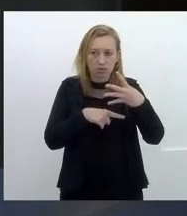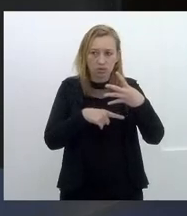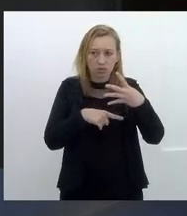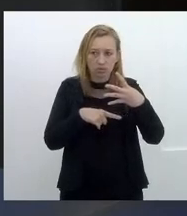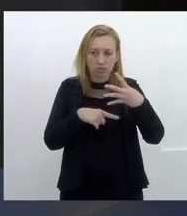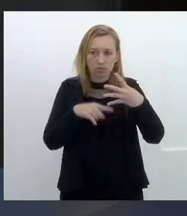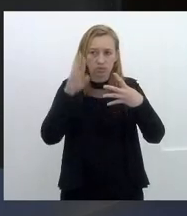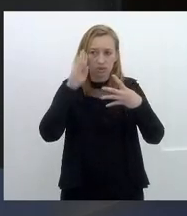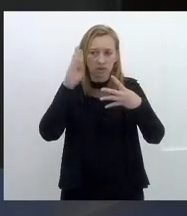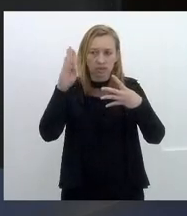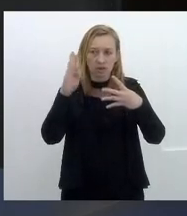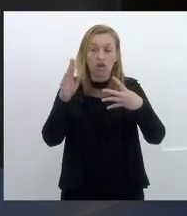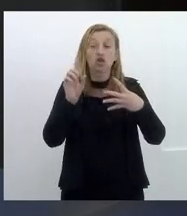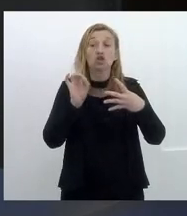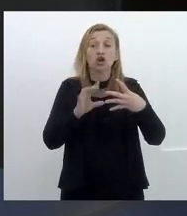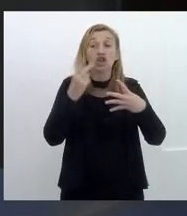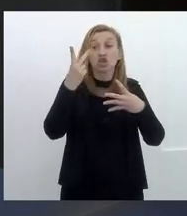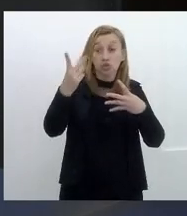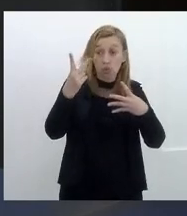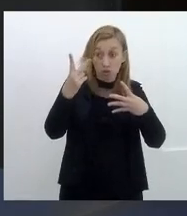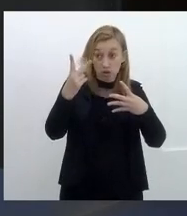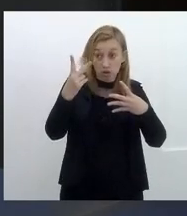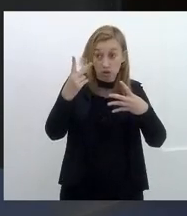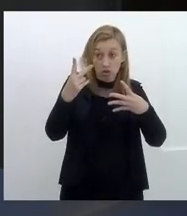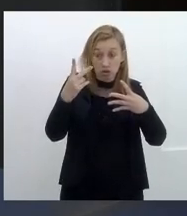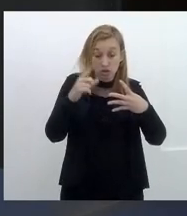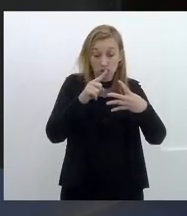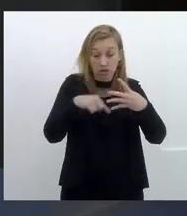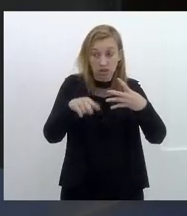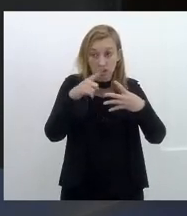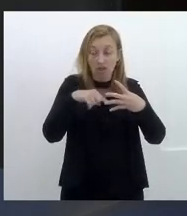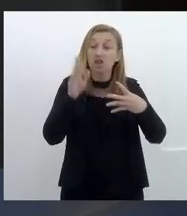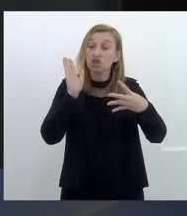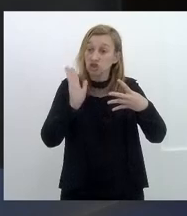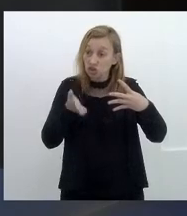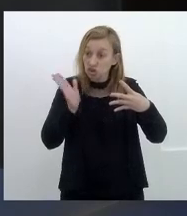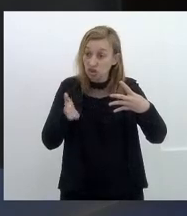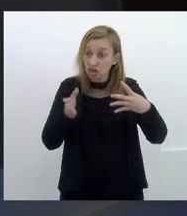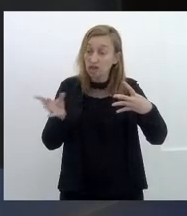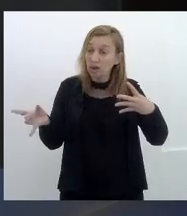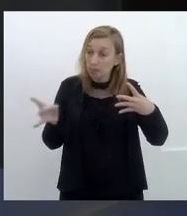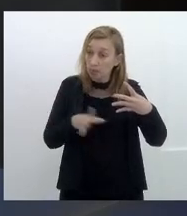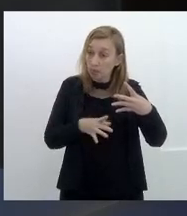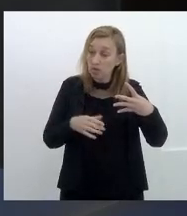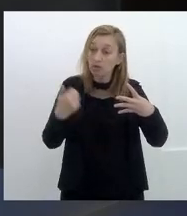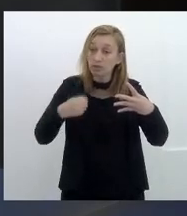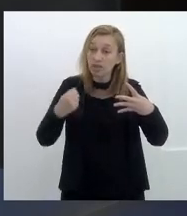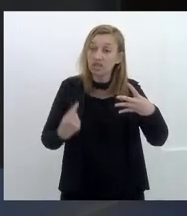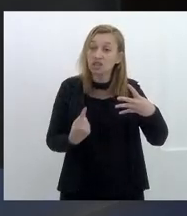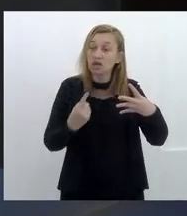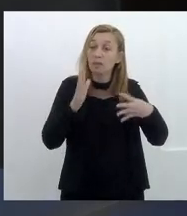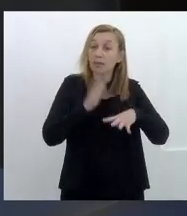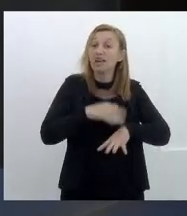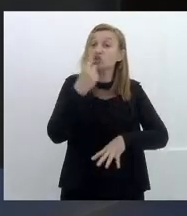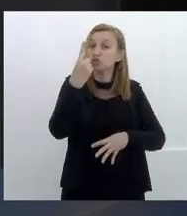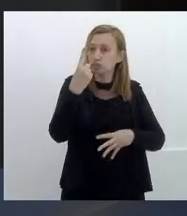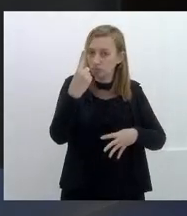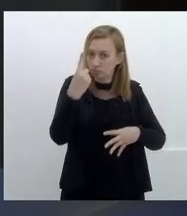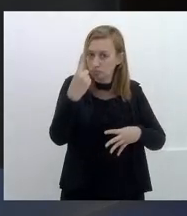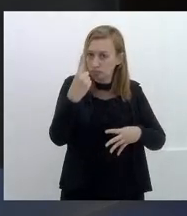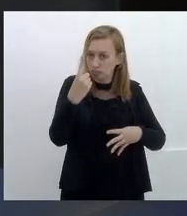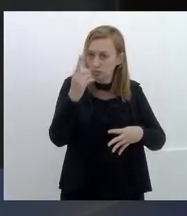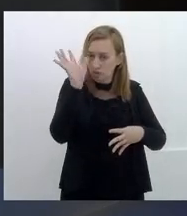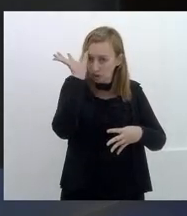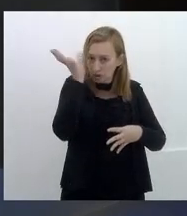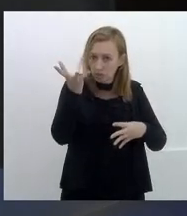sendo que dois desses quatro Já foram atendidos preliminarmente e a gente precisa atender apenas mais um e